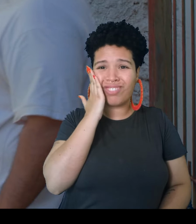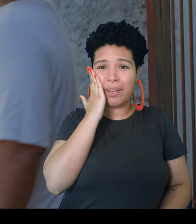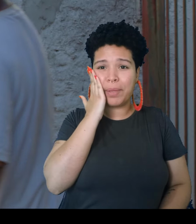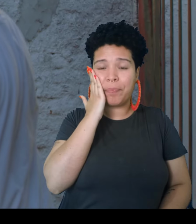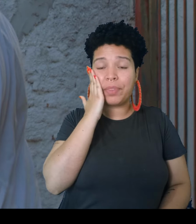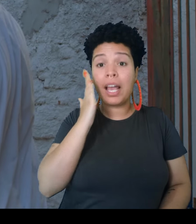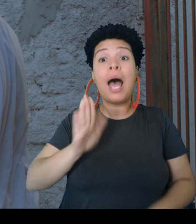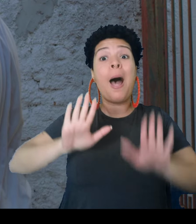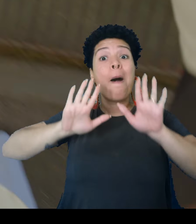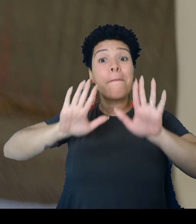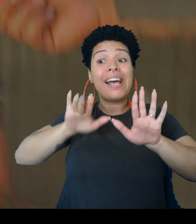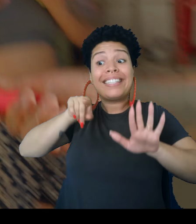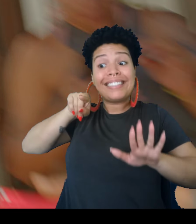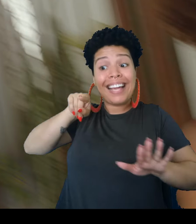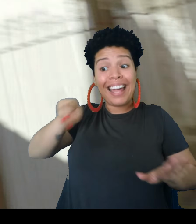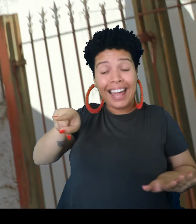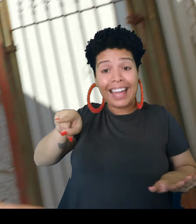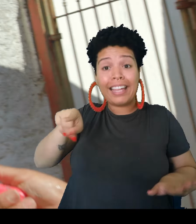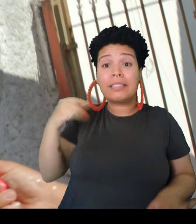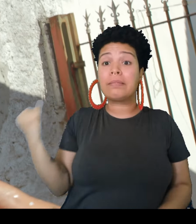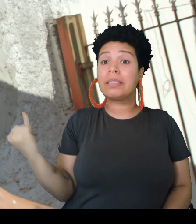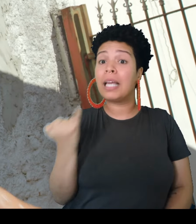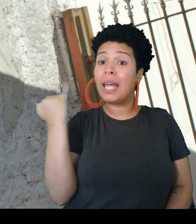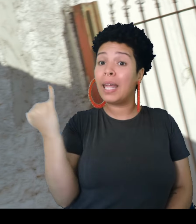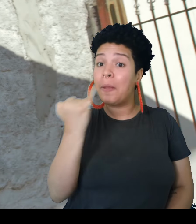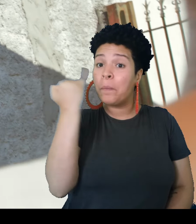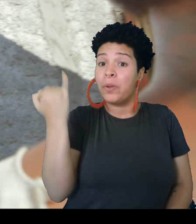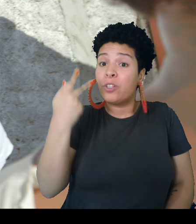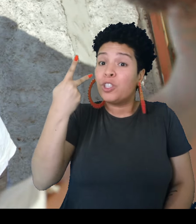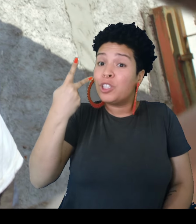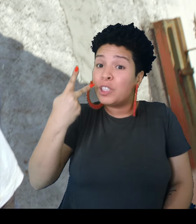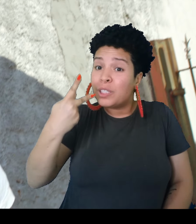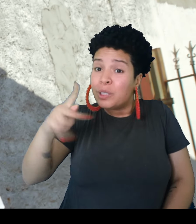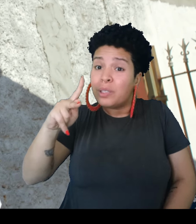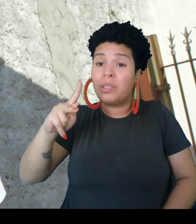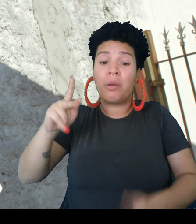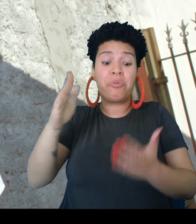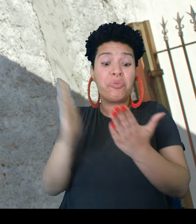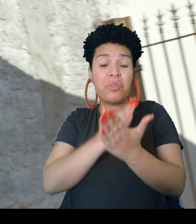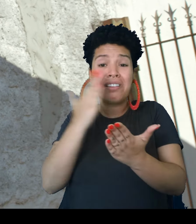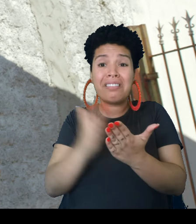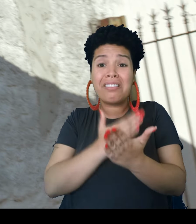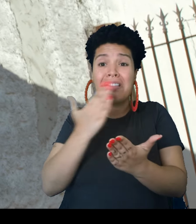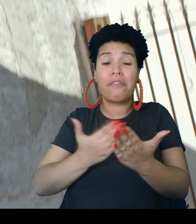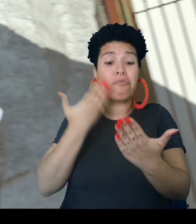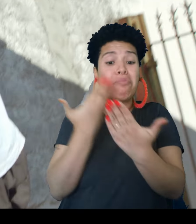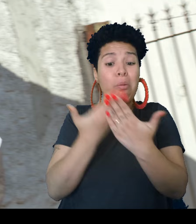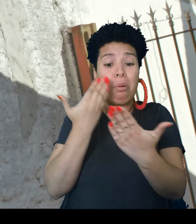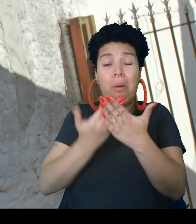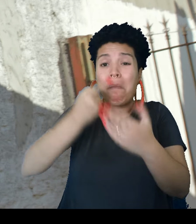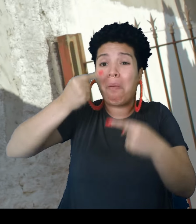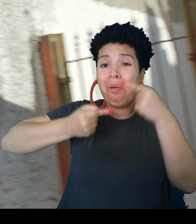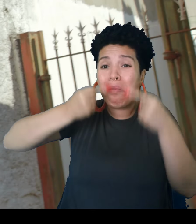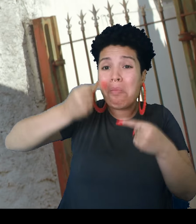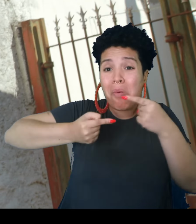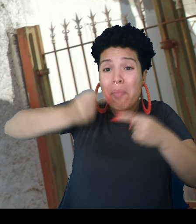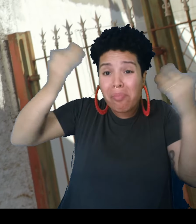intelectual importantíssima e seus livros são estudados e discutidos até hoje por todos os lados do espectro